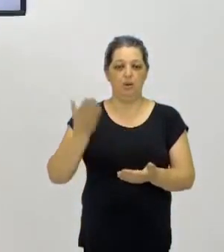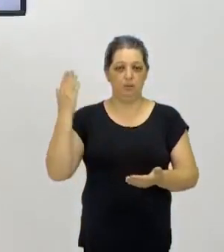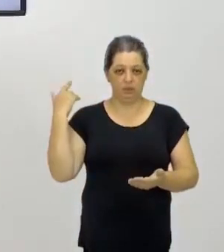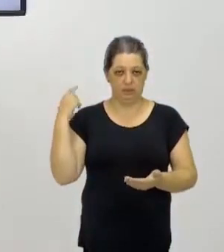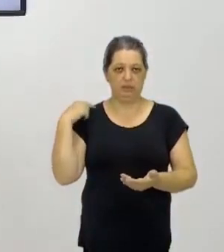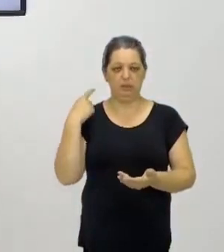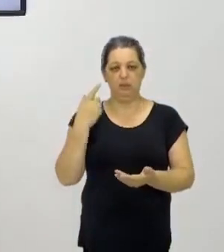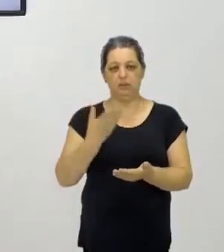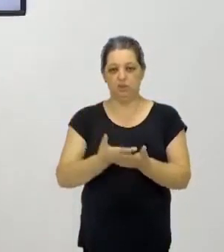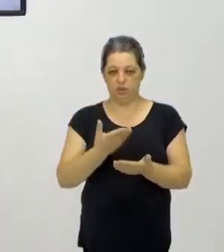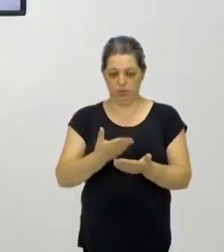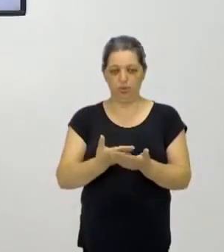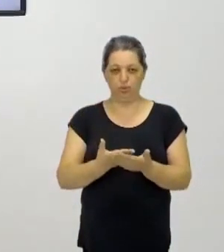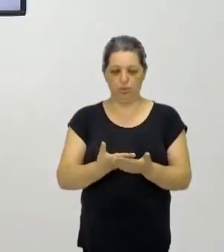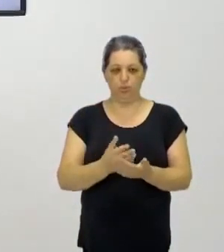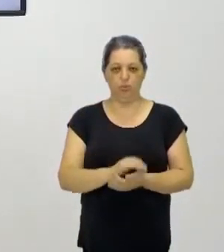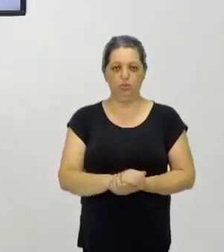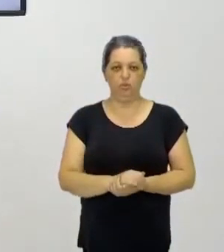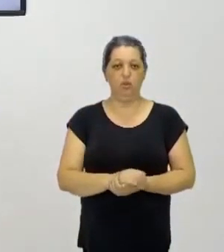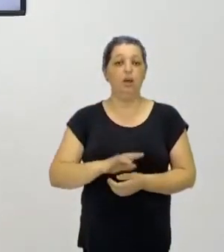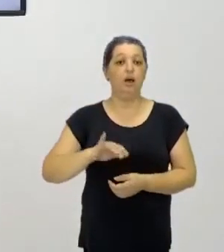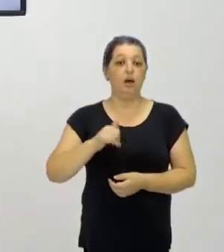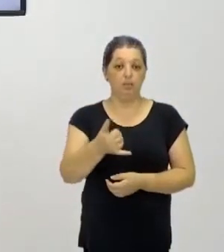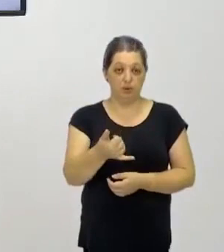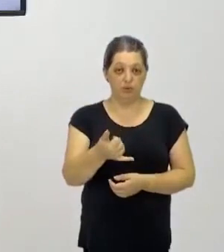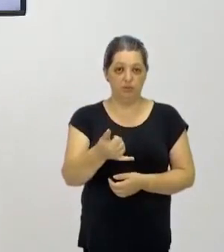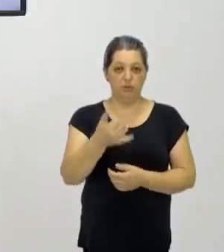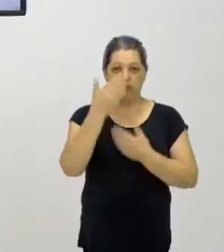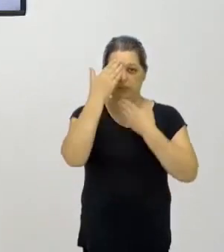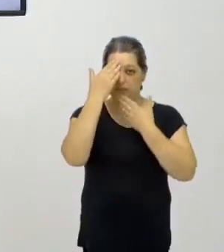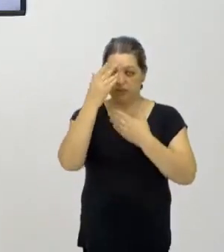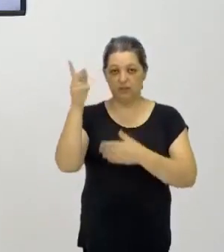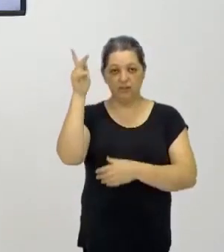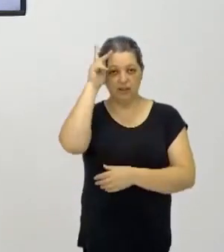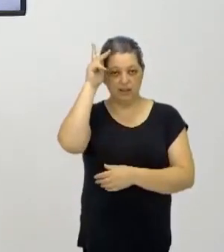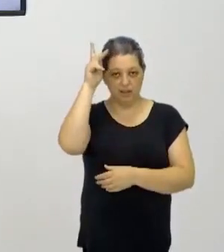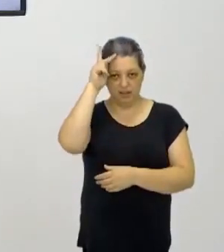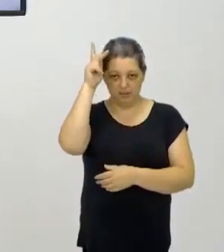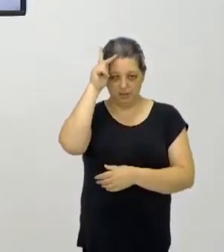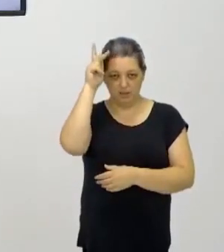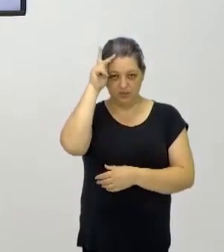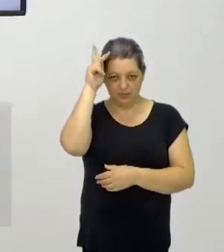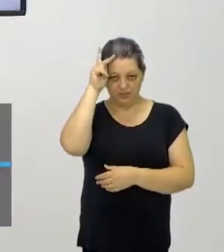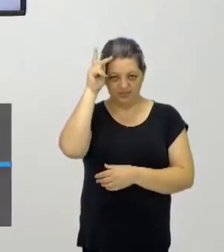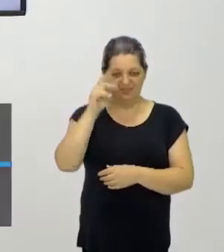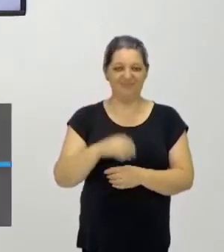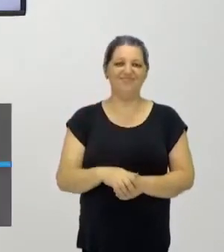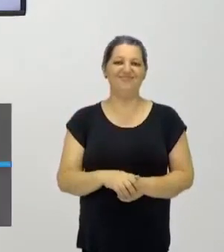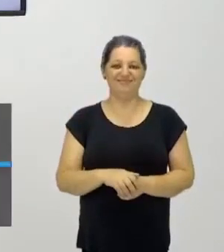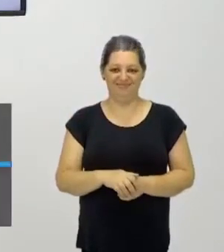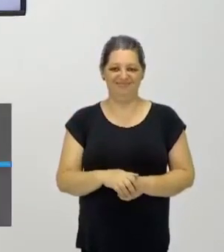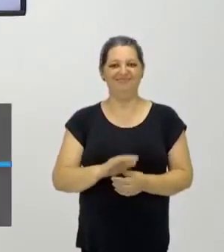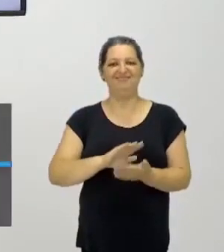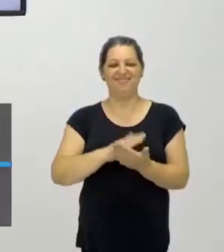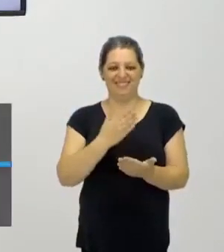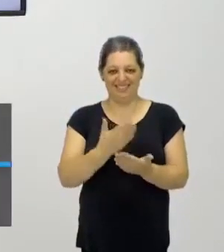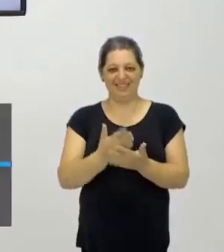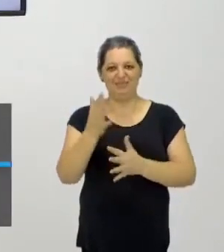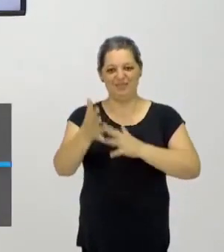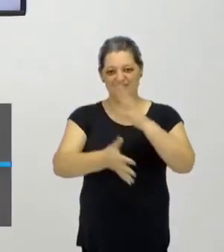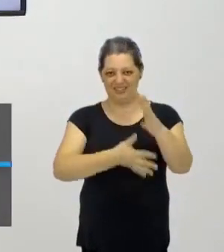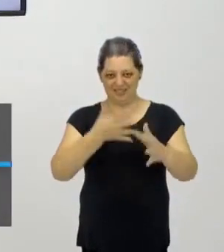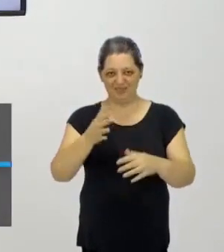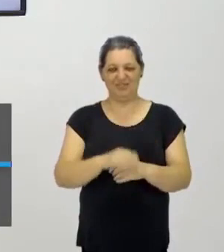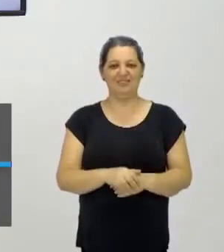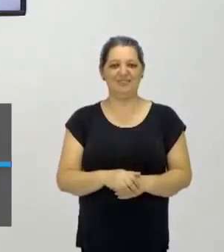o que a gente viu aqui. Deixa eu aproveitar também, agradecer Kátia, que está aparecendo aí no canto inferior da tela, nossa intérprete de